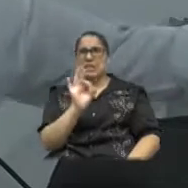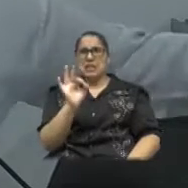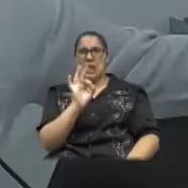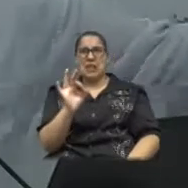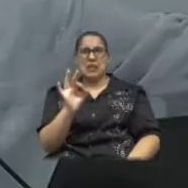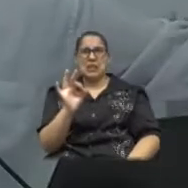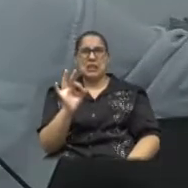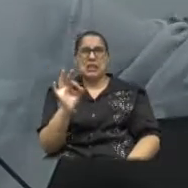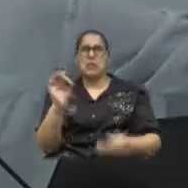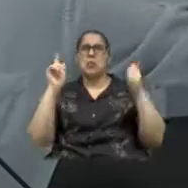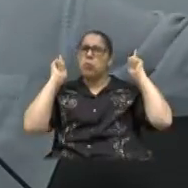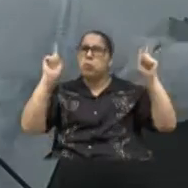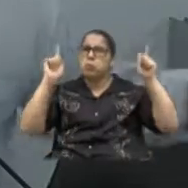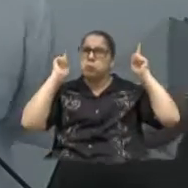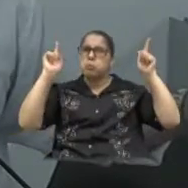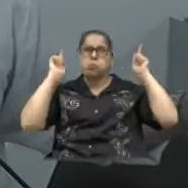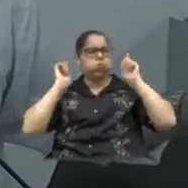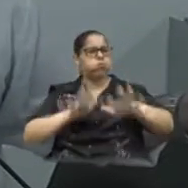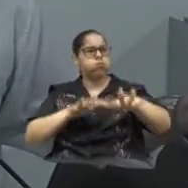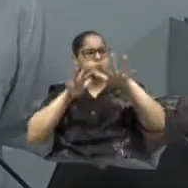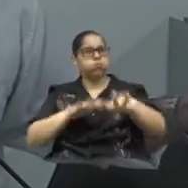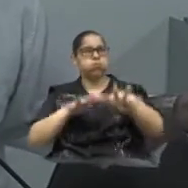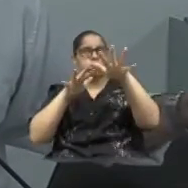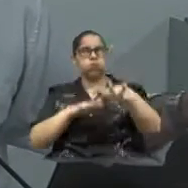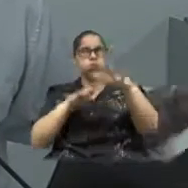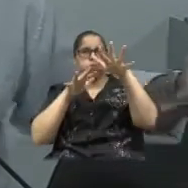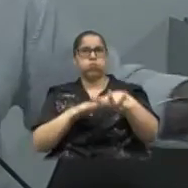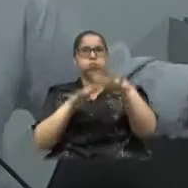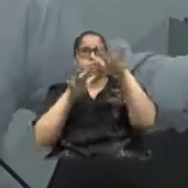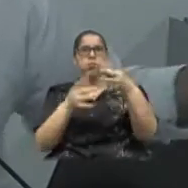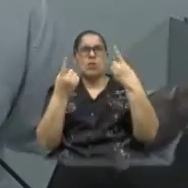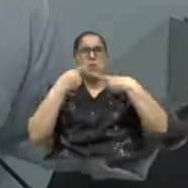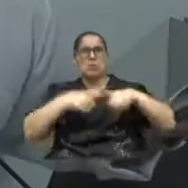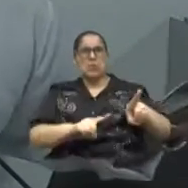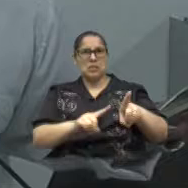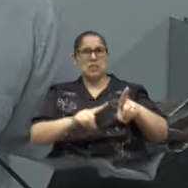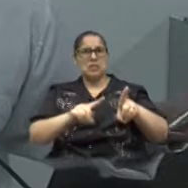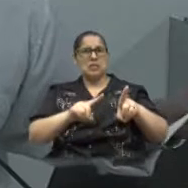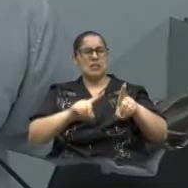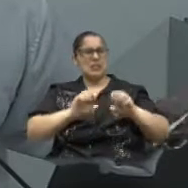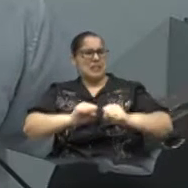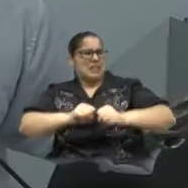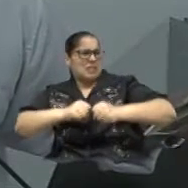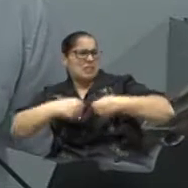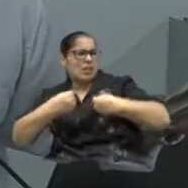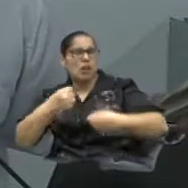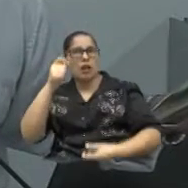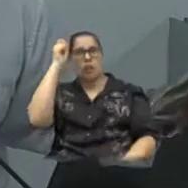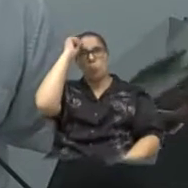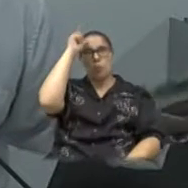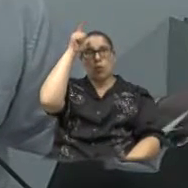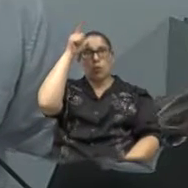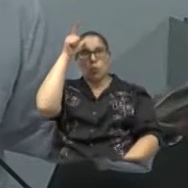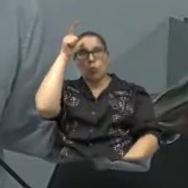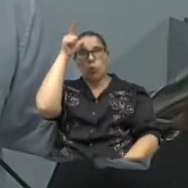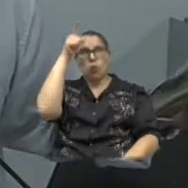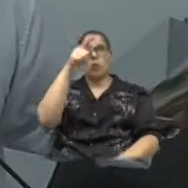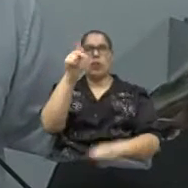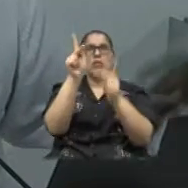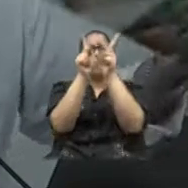estadual, municipal, não vi ninguém se manifestando contra isso. E são defensores de uma cultura de paz.